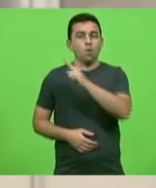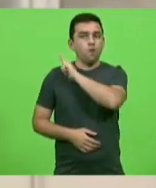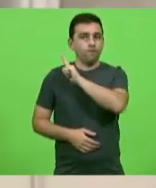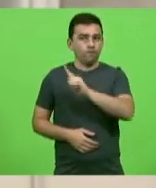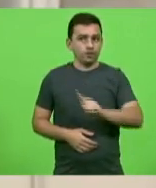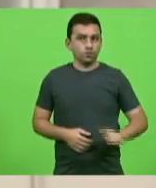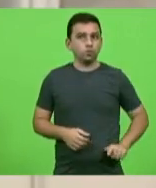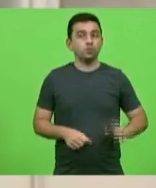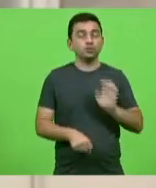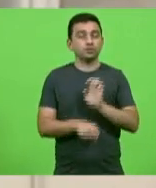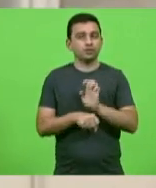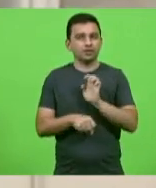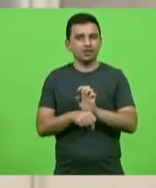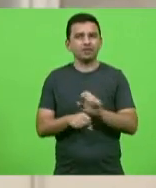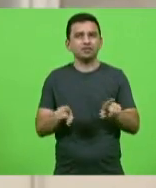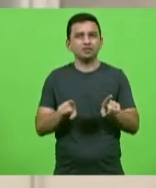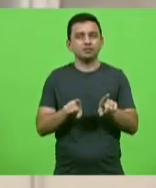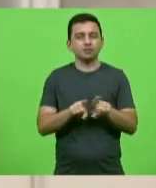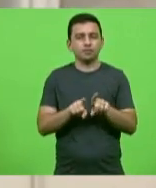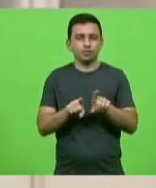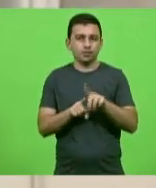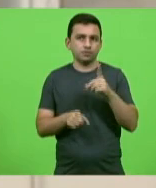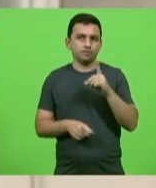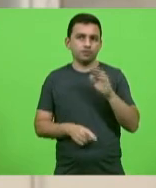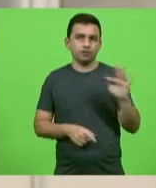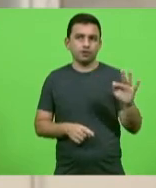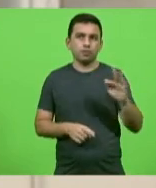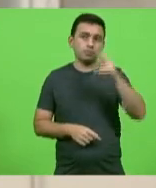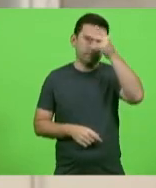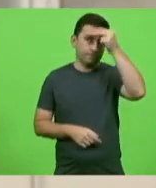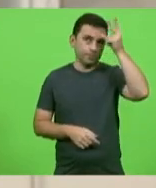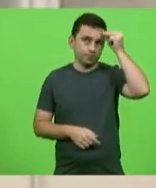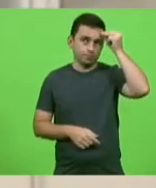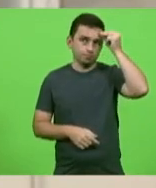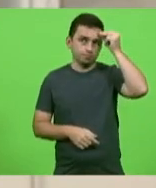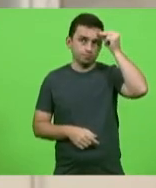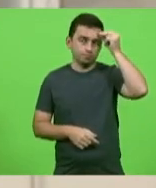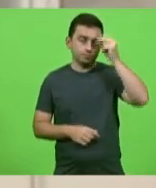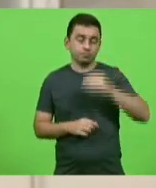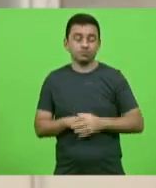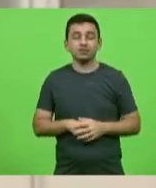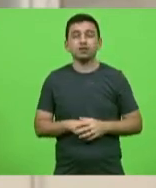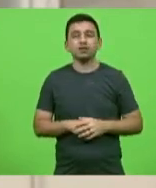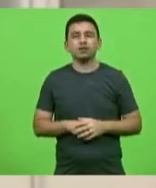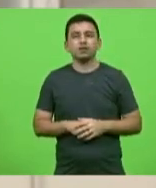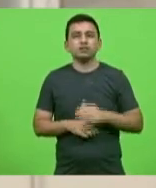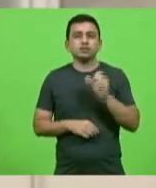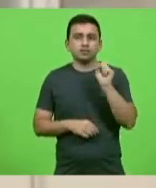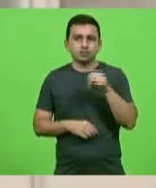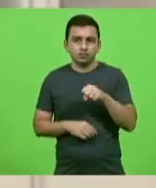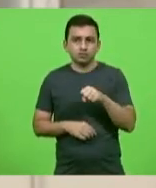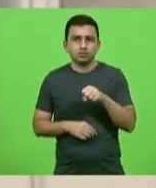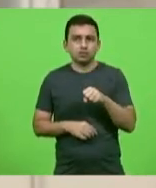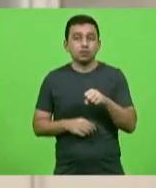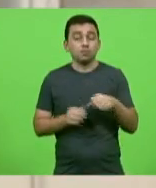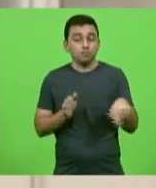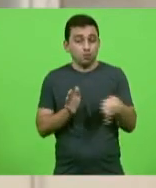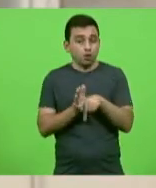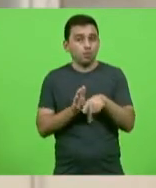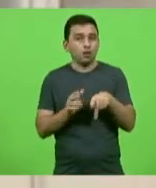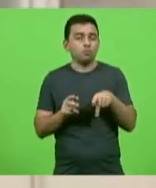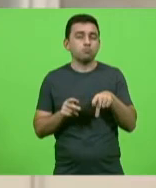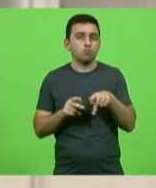governadores do estado e do Distrito Federal e os prefeitos e é tanto é assim que a própria